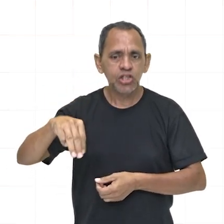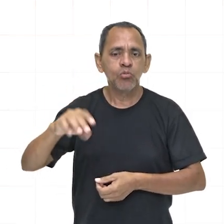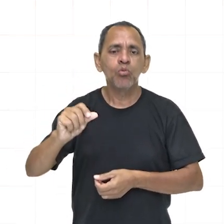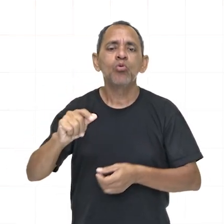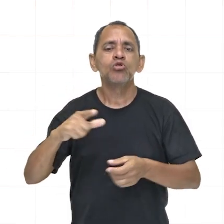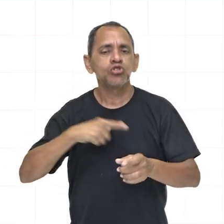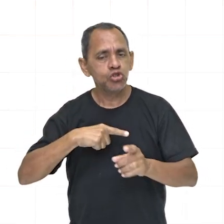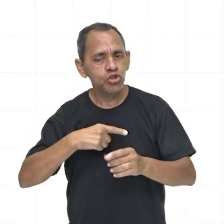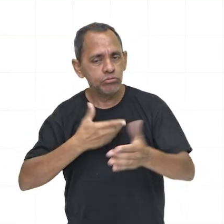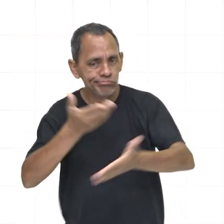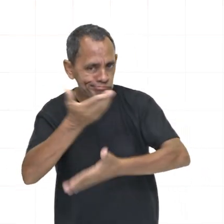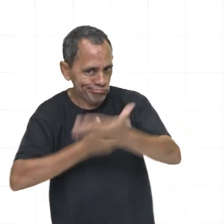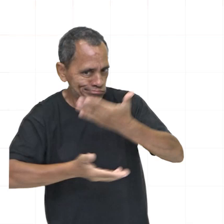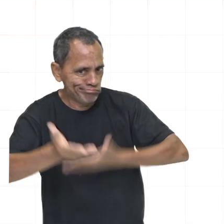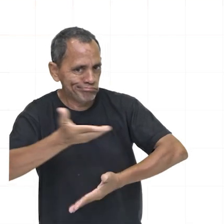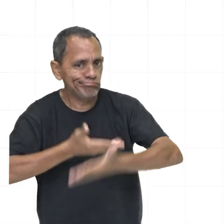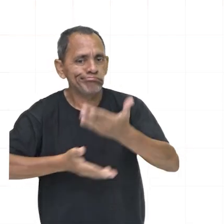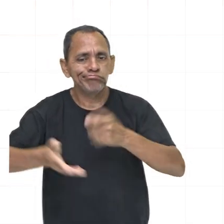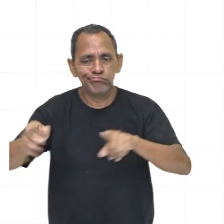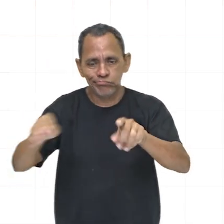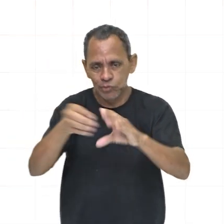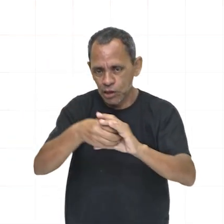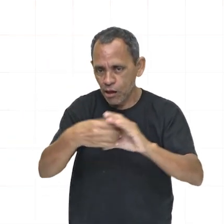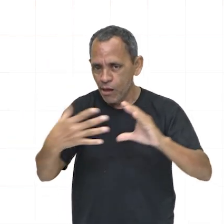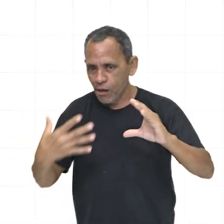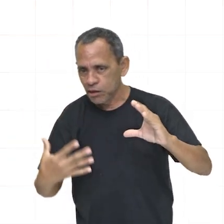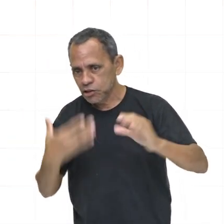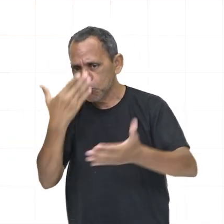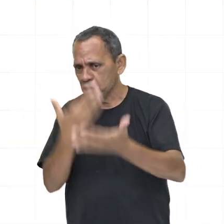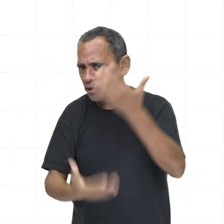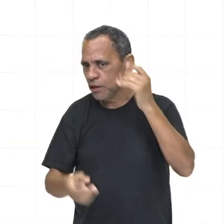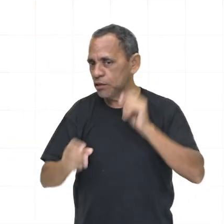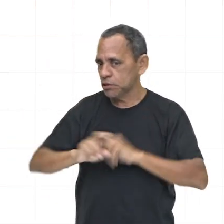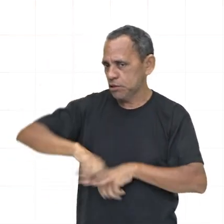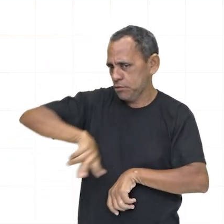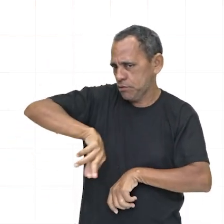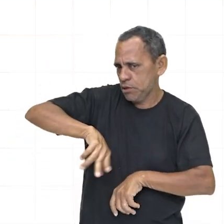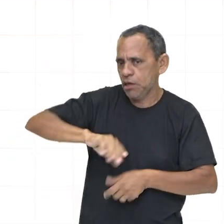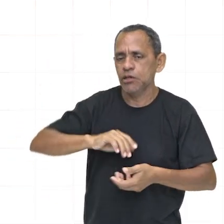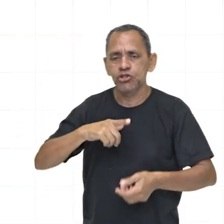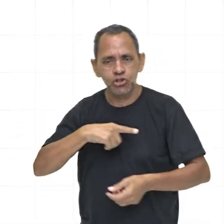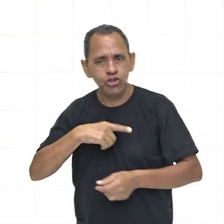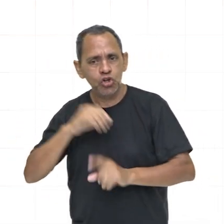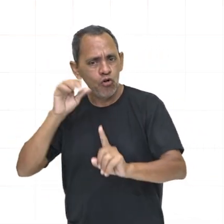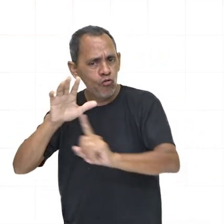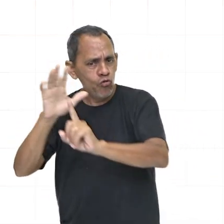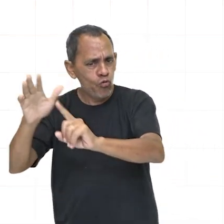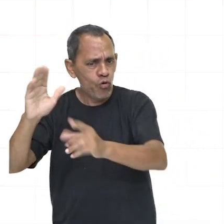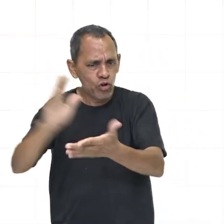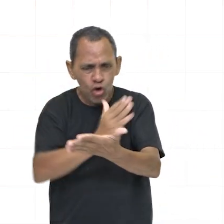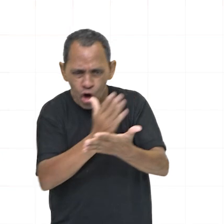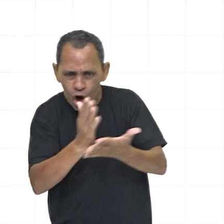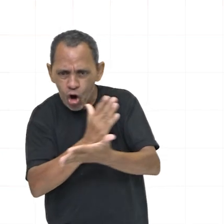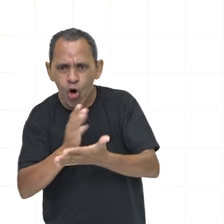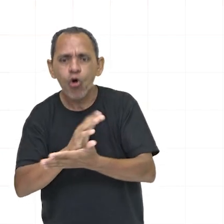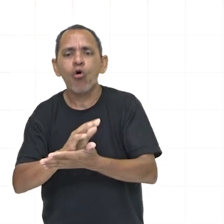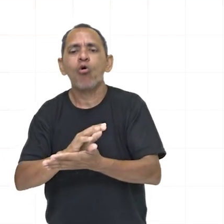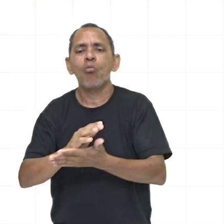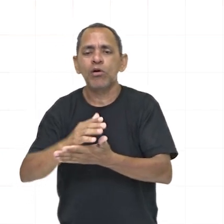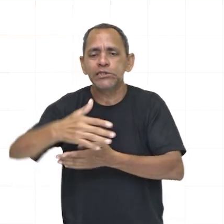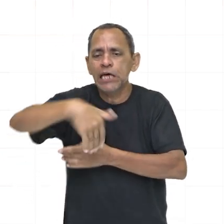uma interação sem perder suas características e também causavam influência em alguns aspectos, tanto à sua